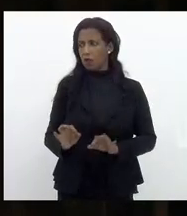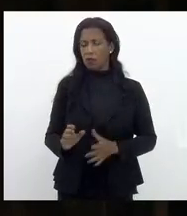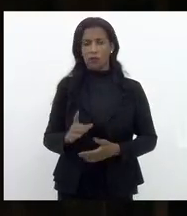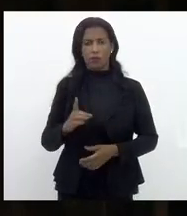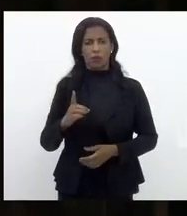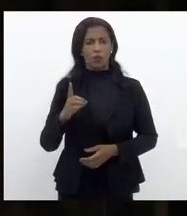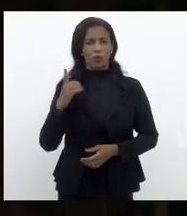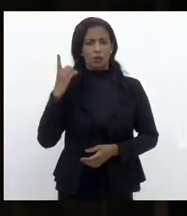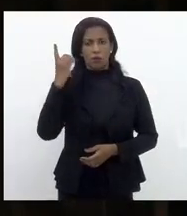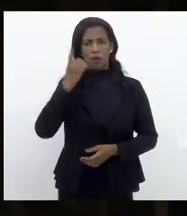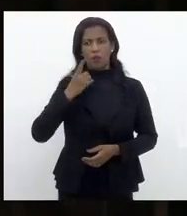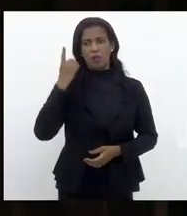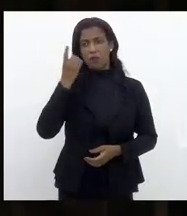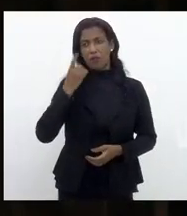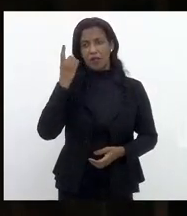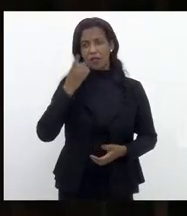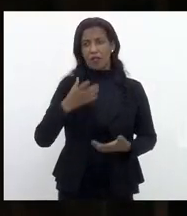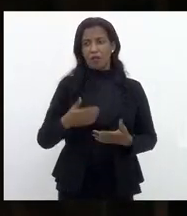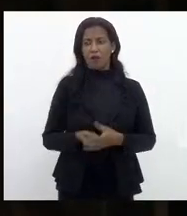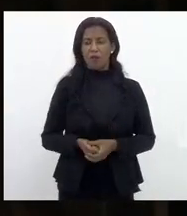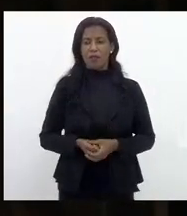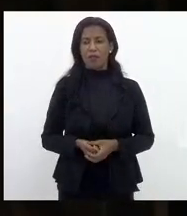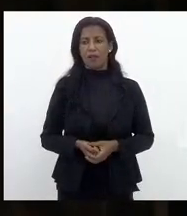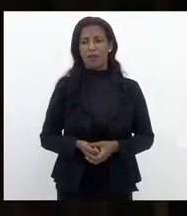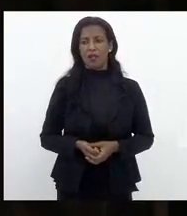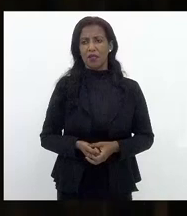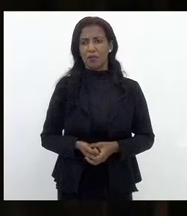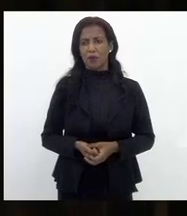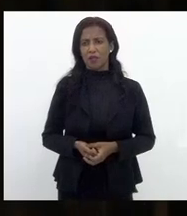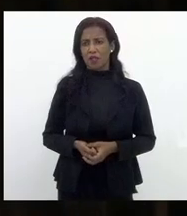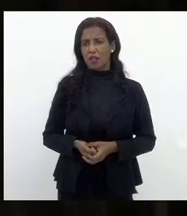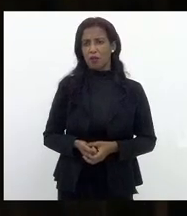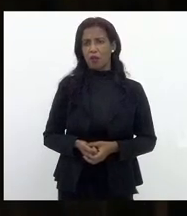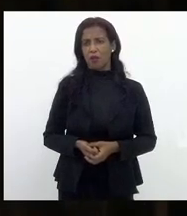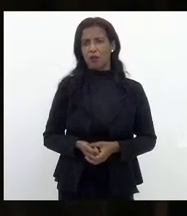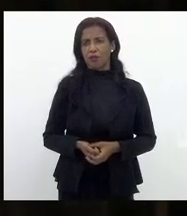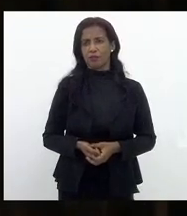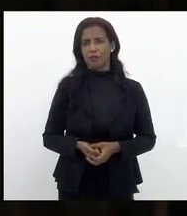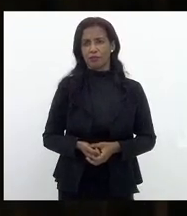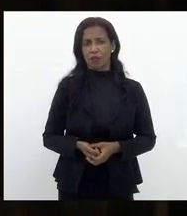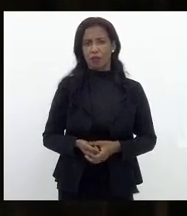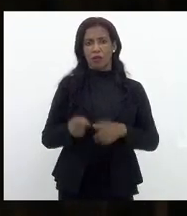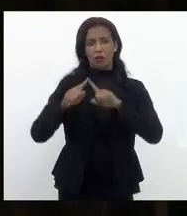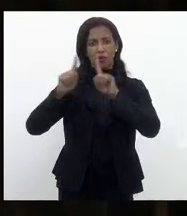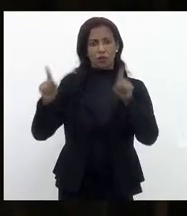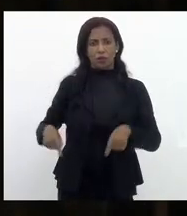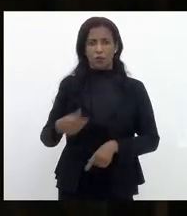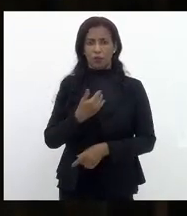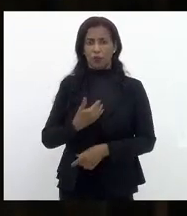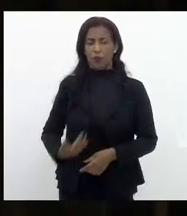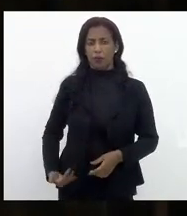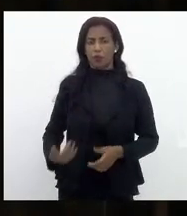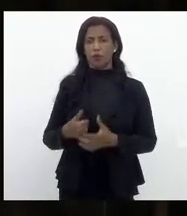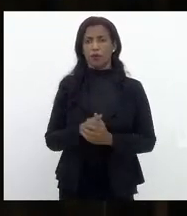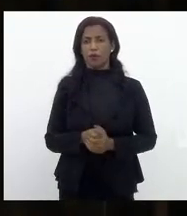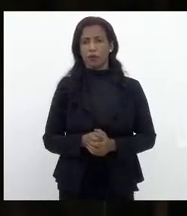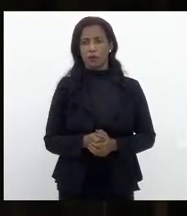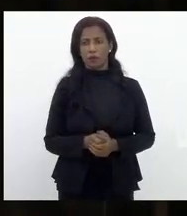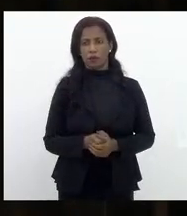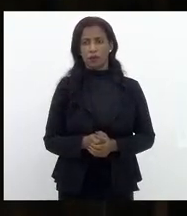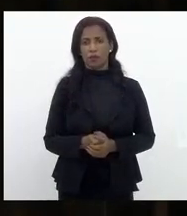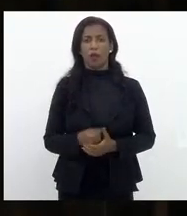especial seja e o heróico defensor dos servidores públicos e